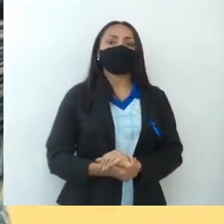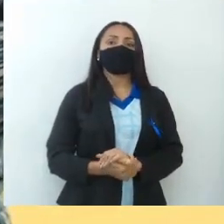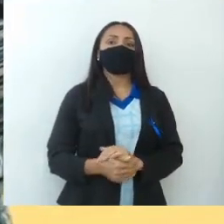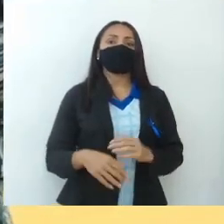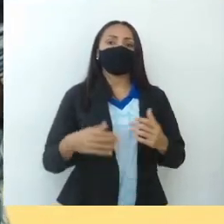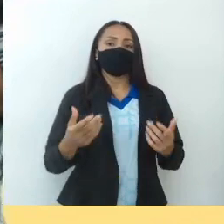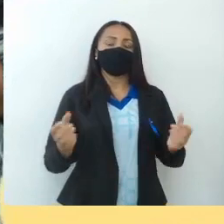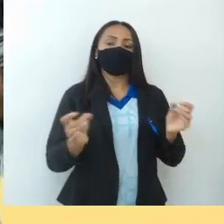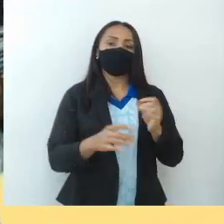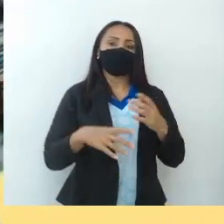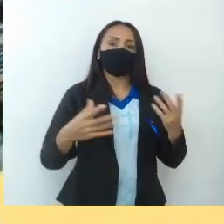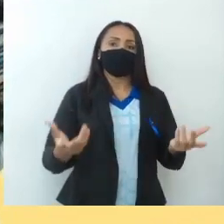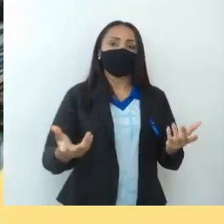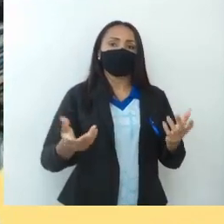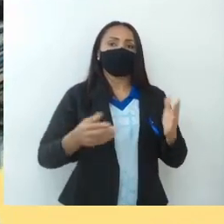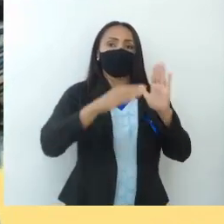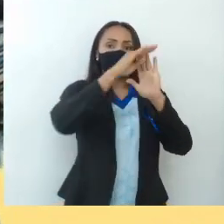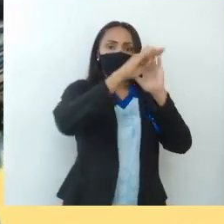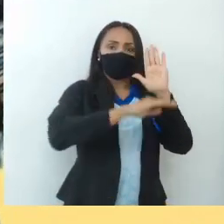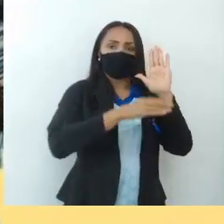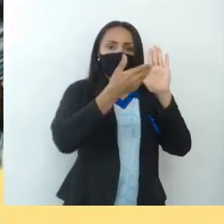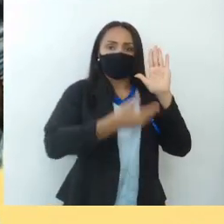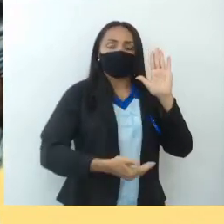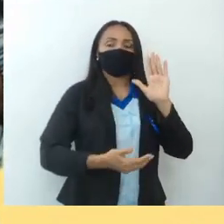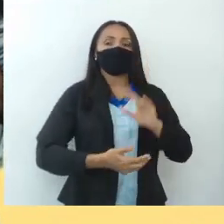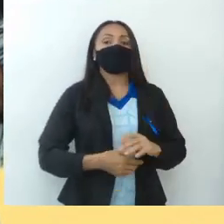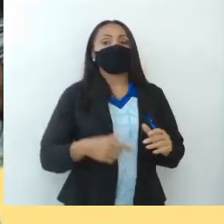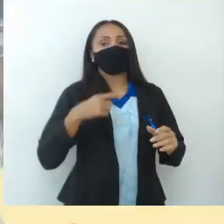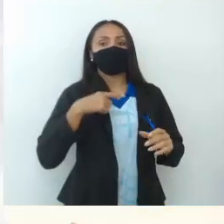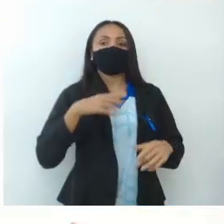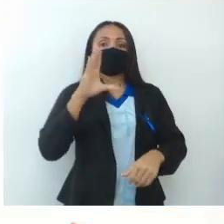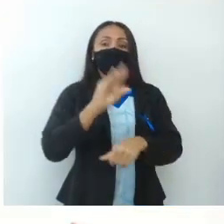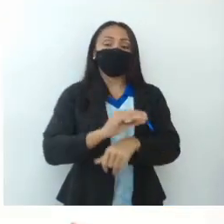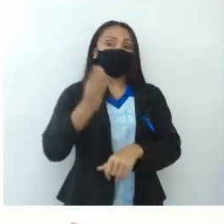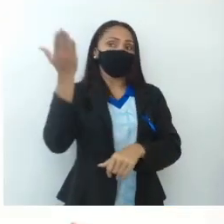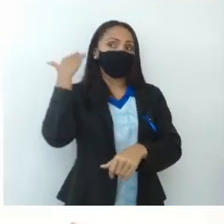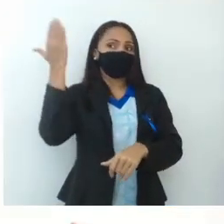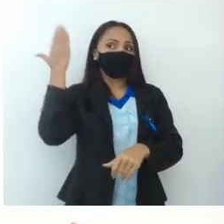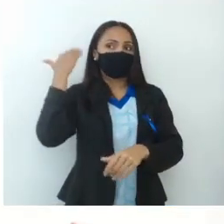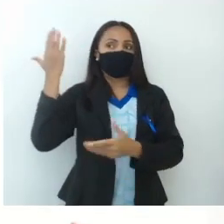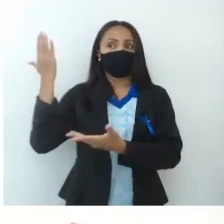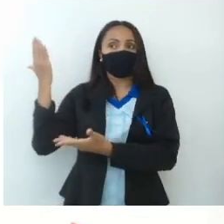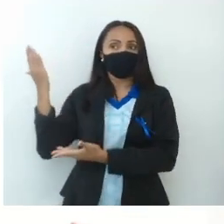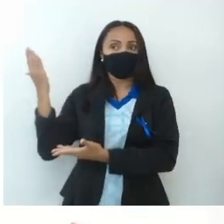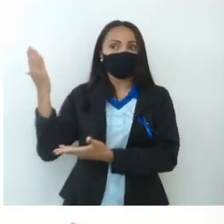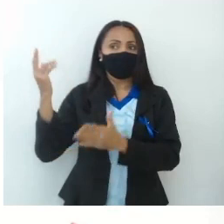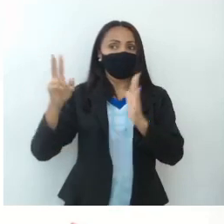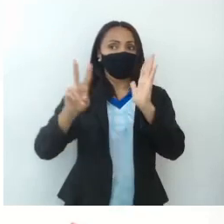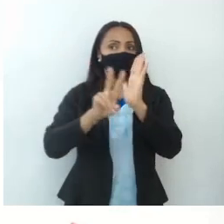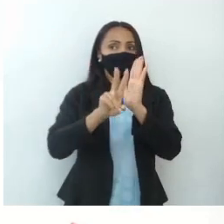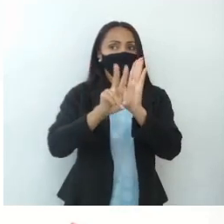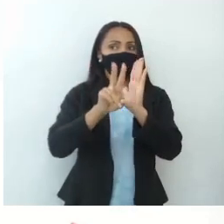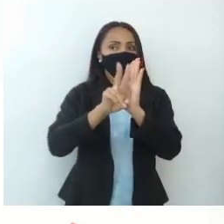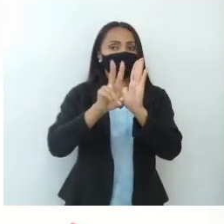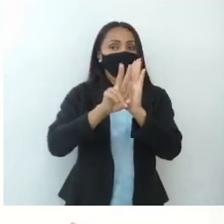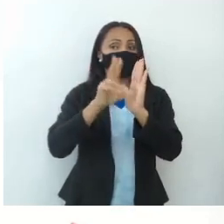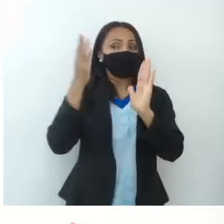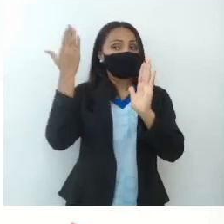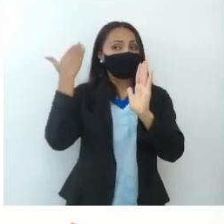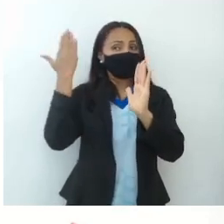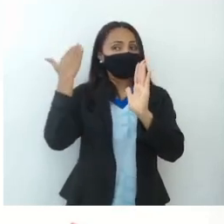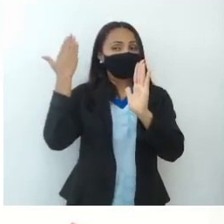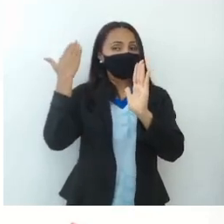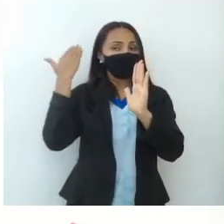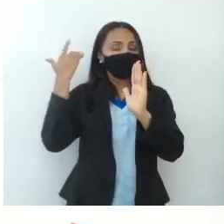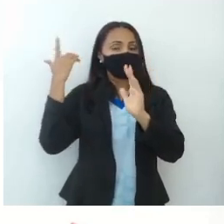recebendo esse título de Conde da Boa Vista. Temos aí uma foto antiga, né? Isso aí é uma foto antiga da Conde da Boa Vista, né? Isso aí, idos lá